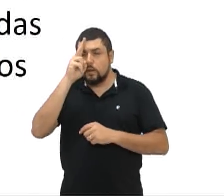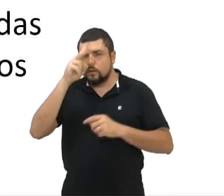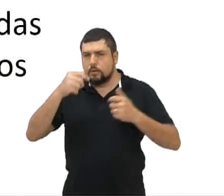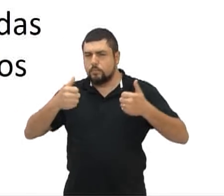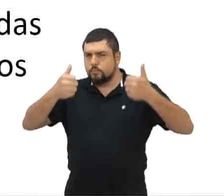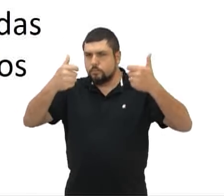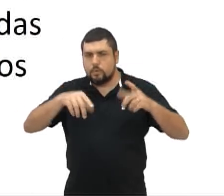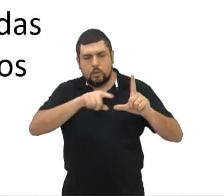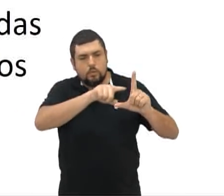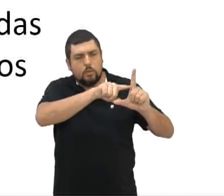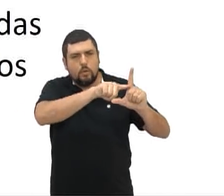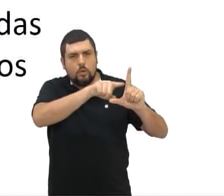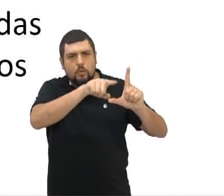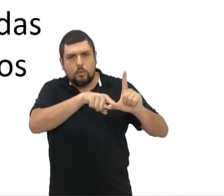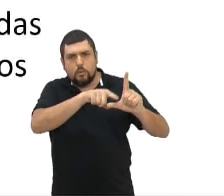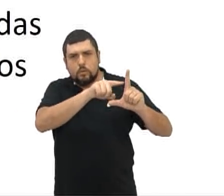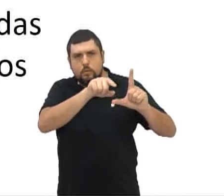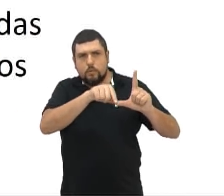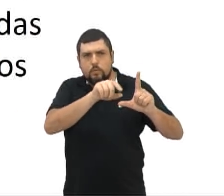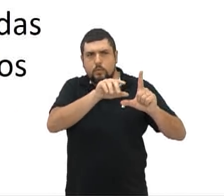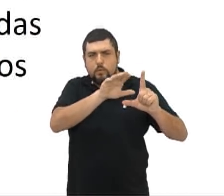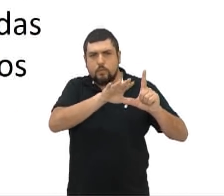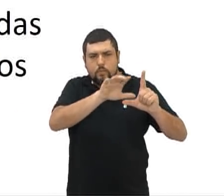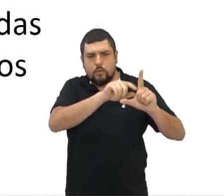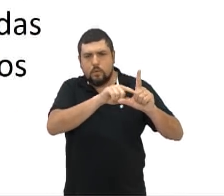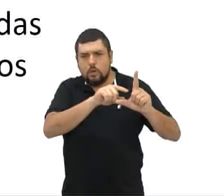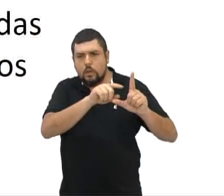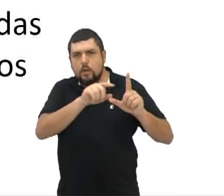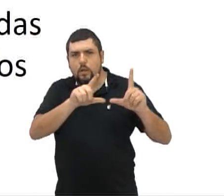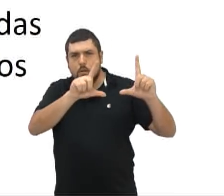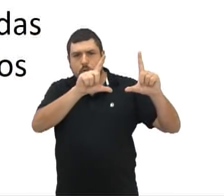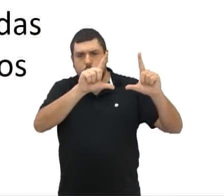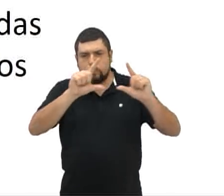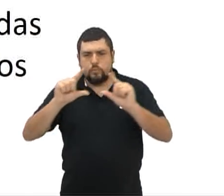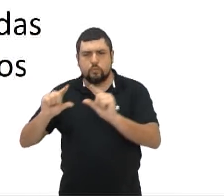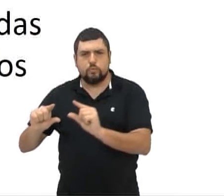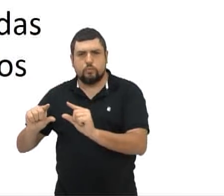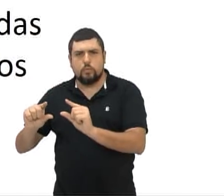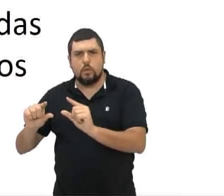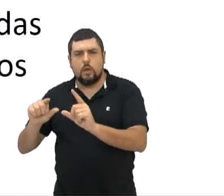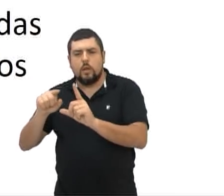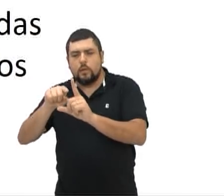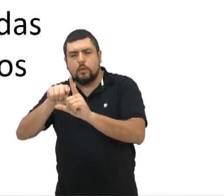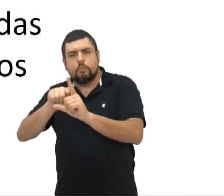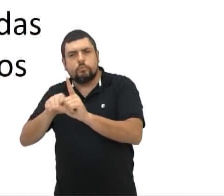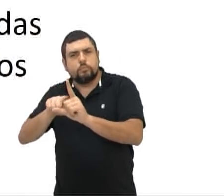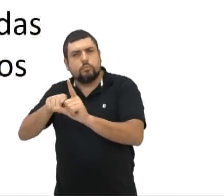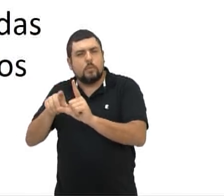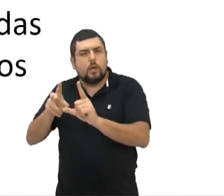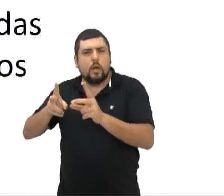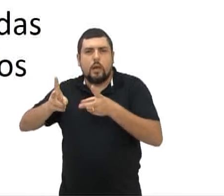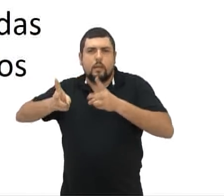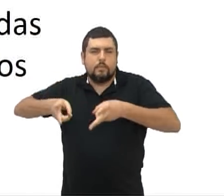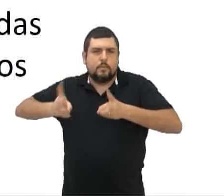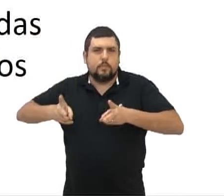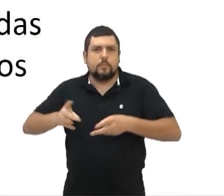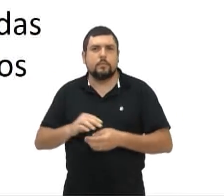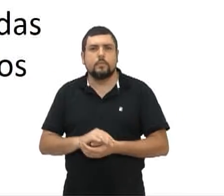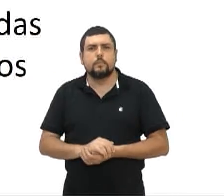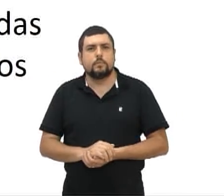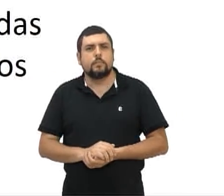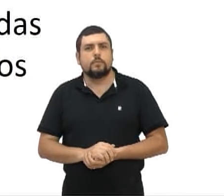tem as informações ali dos ângulos, ela é feita a sua redução mantendo a proporção dos seus